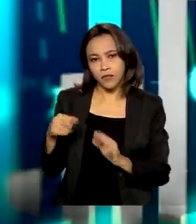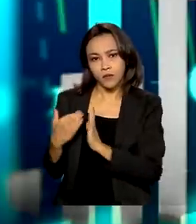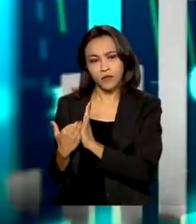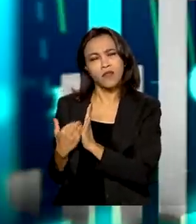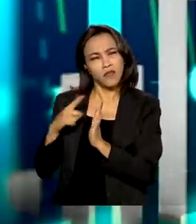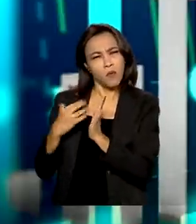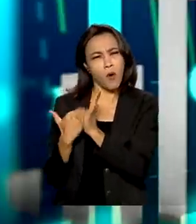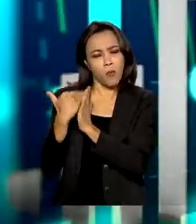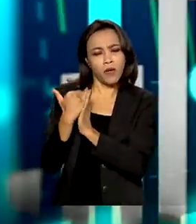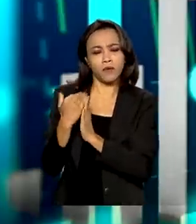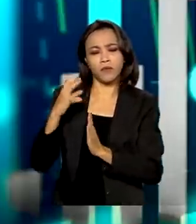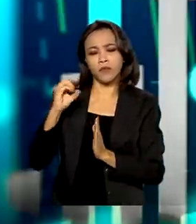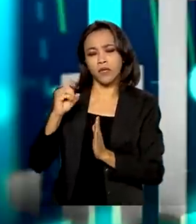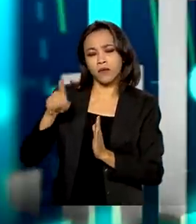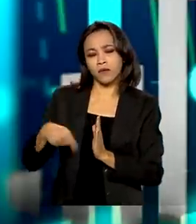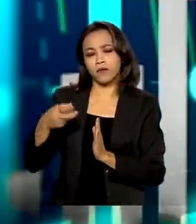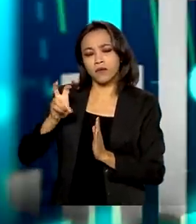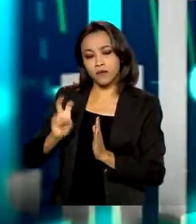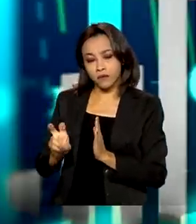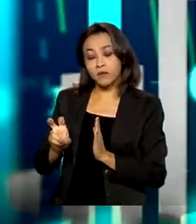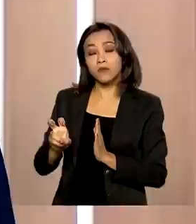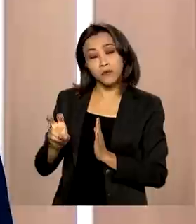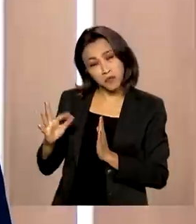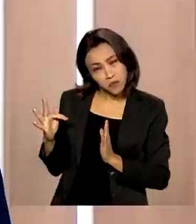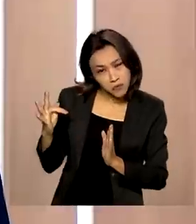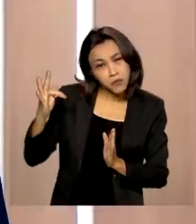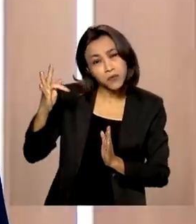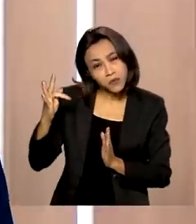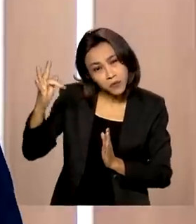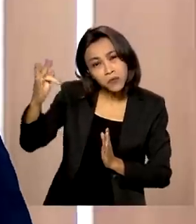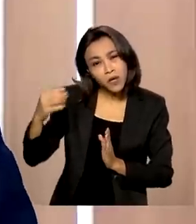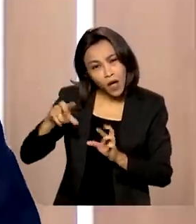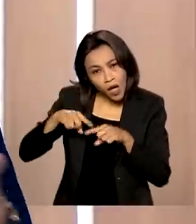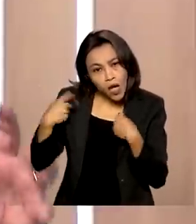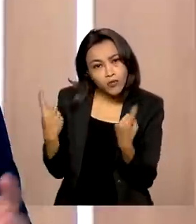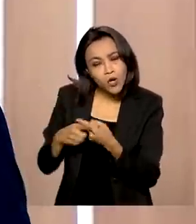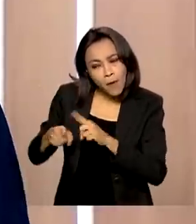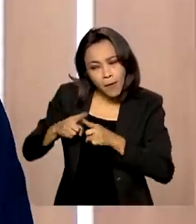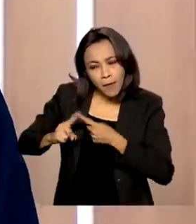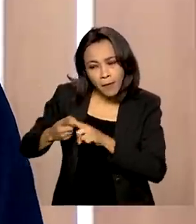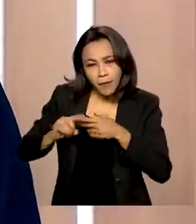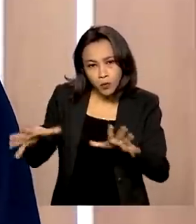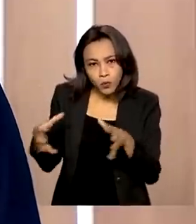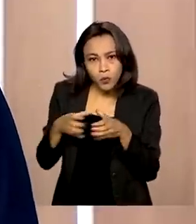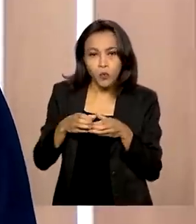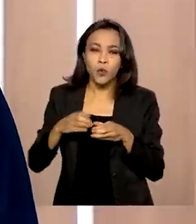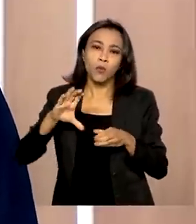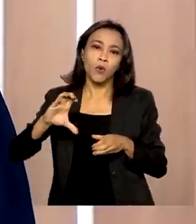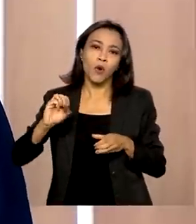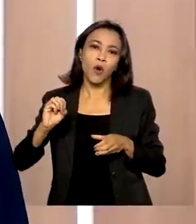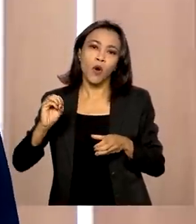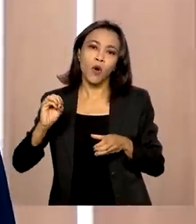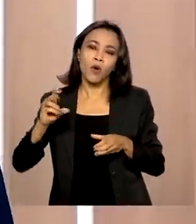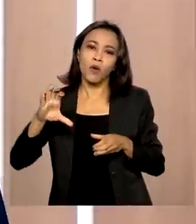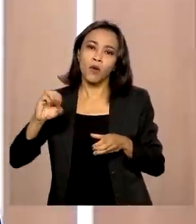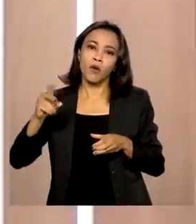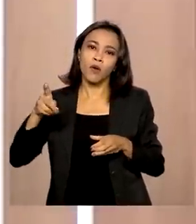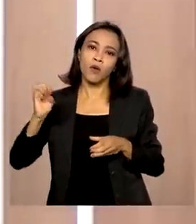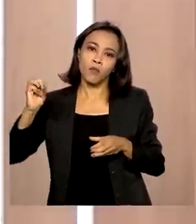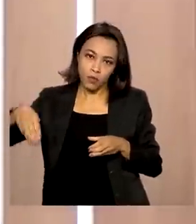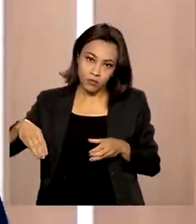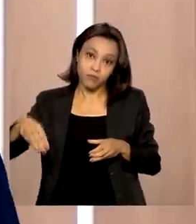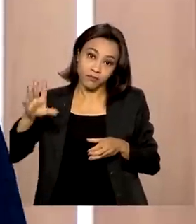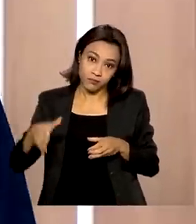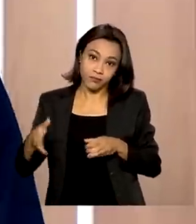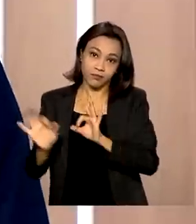apenas 0,5%. Em uma futura reunião do Copom, ou seja, algo dentro do que já estava previsto nas semanas anteriores.